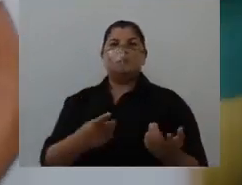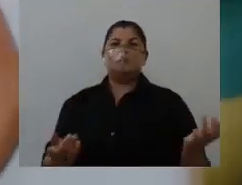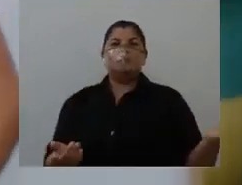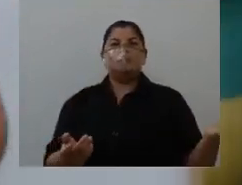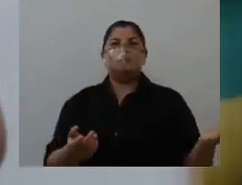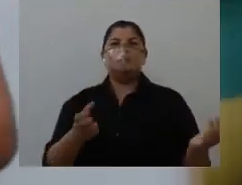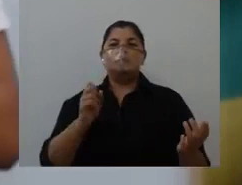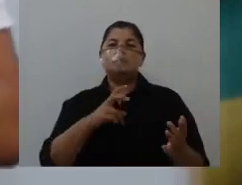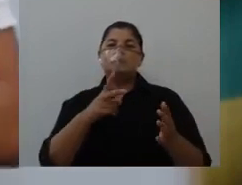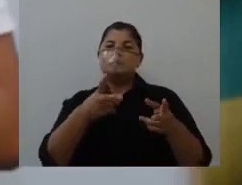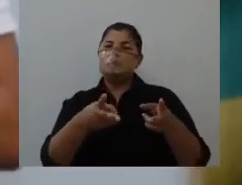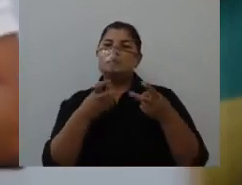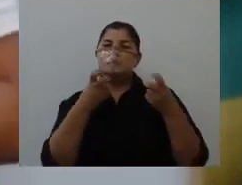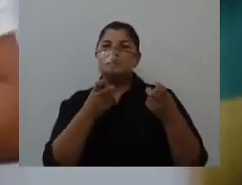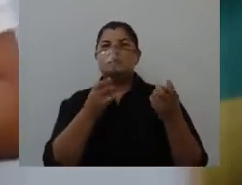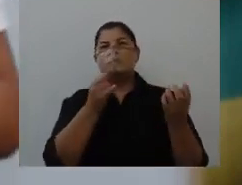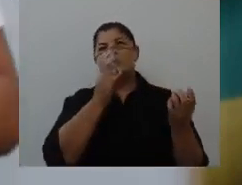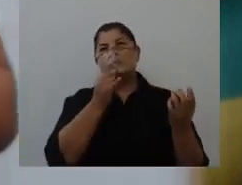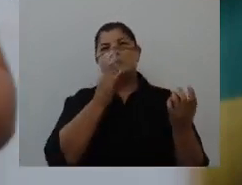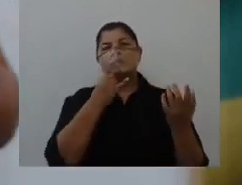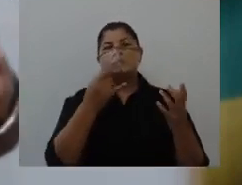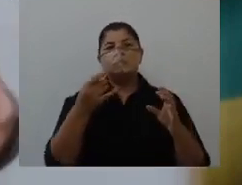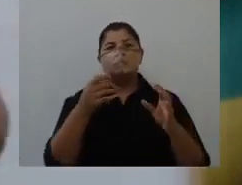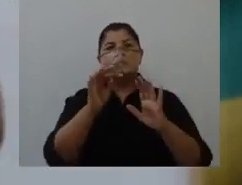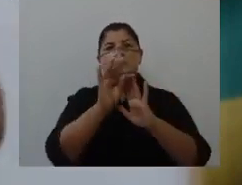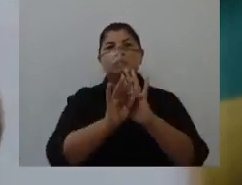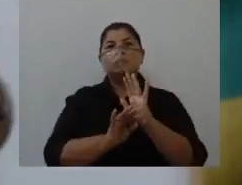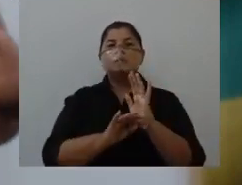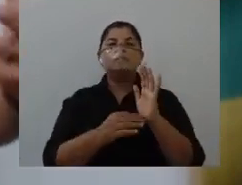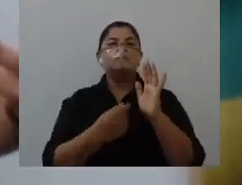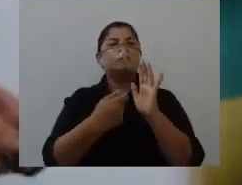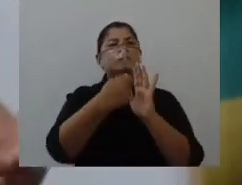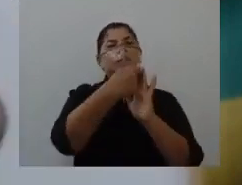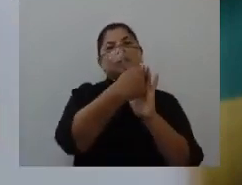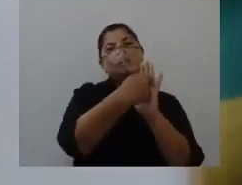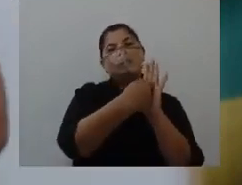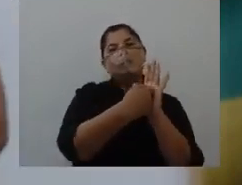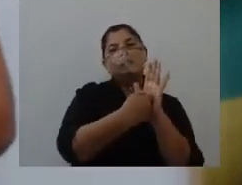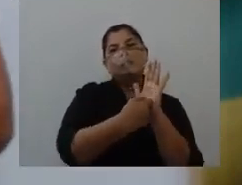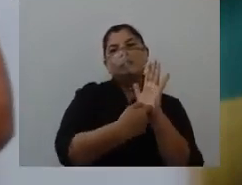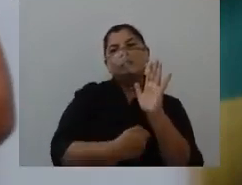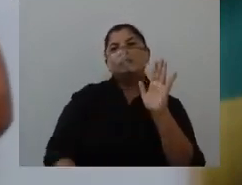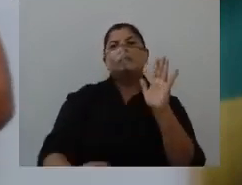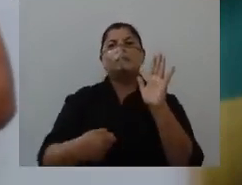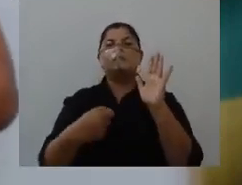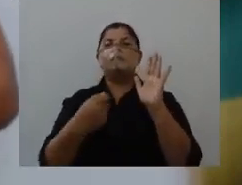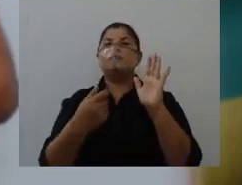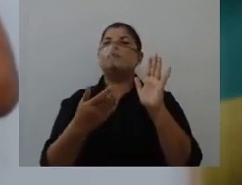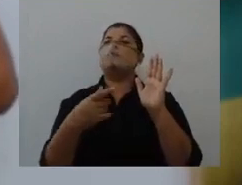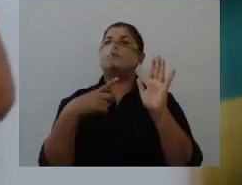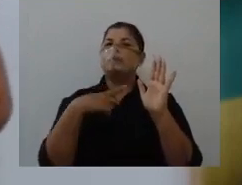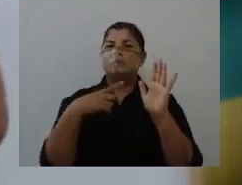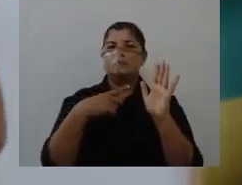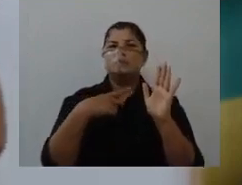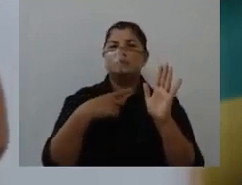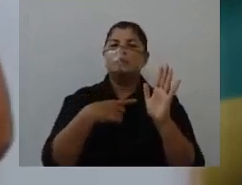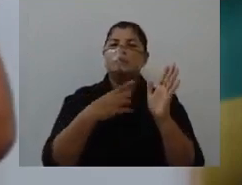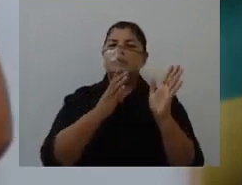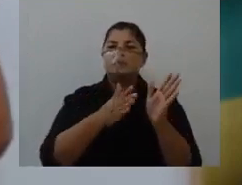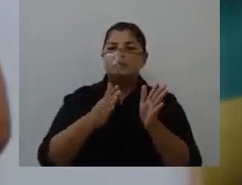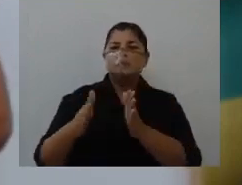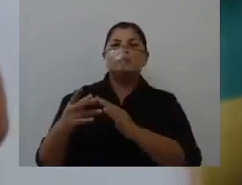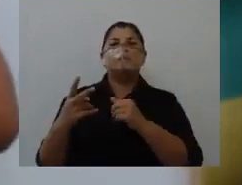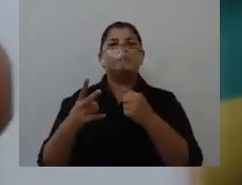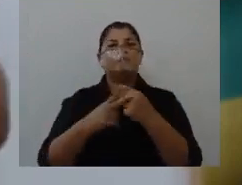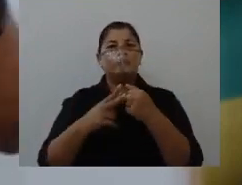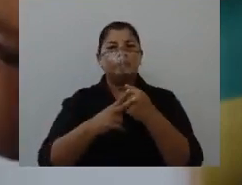se eu identifico, por exemplo, um texto de caráter narrativo, uma narração, né? Aí já vem a sequência de ações